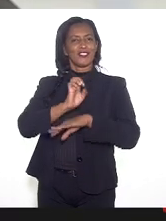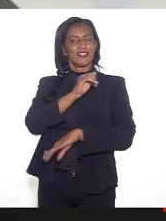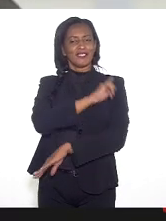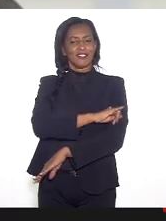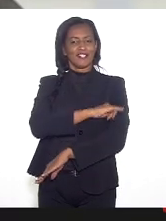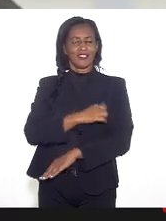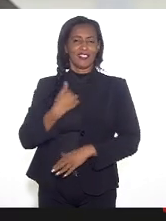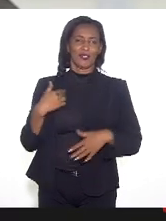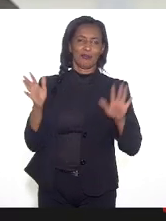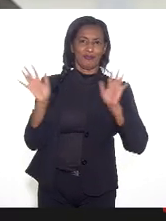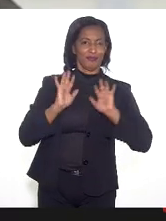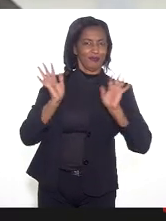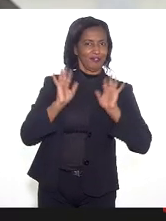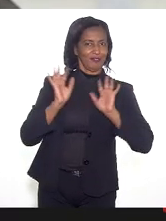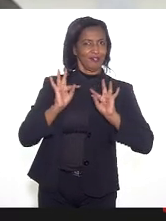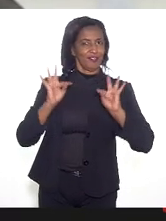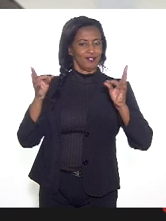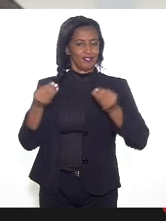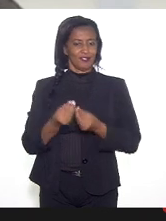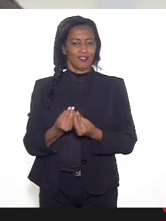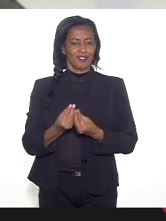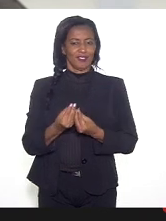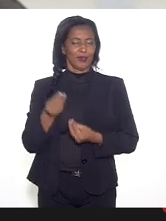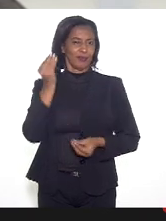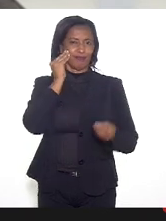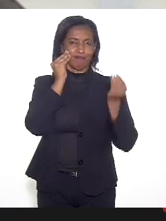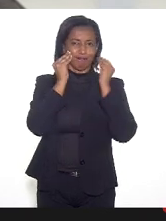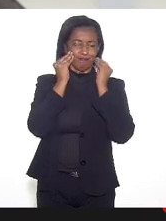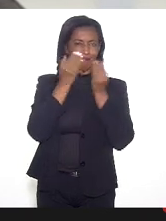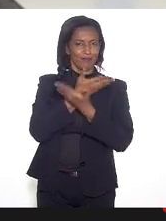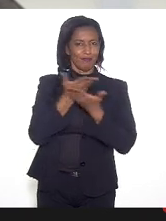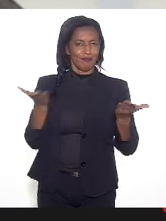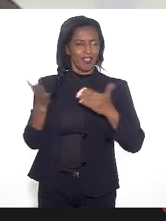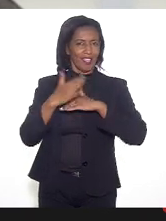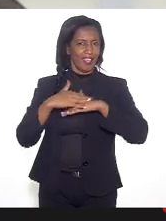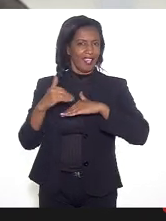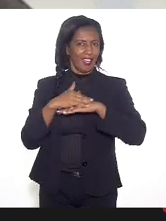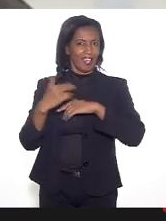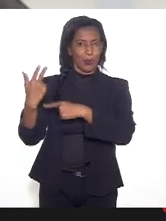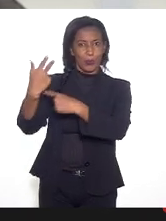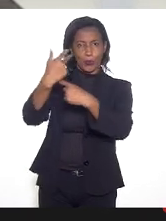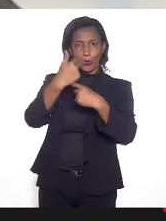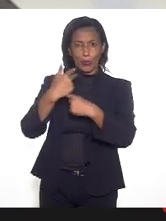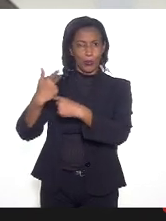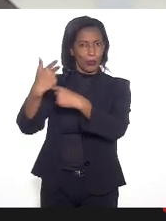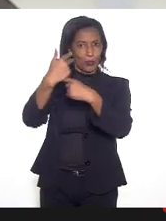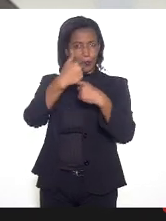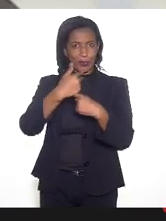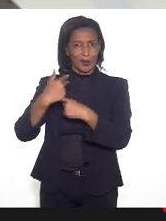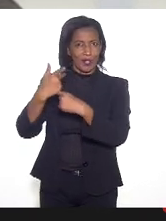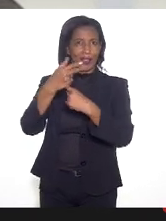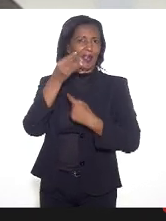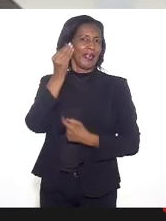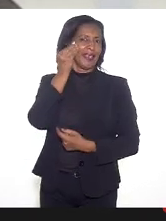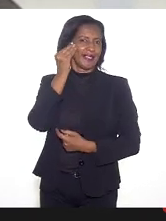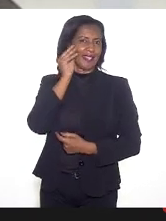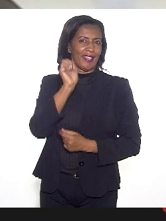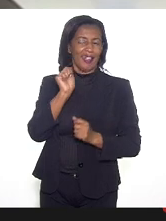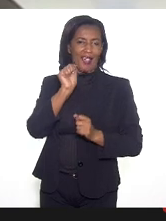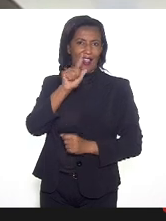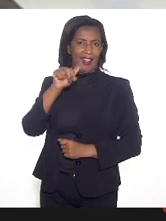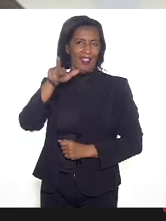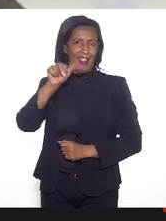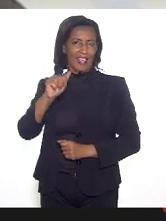Eu me despeço de todos. Um grande beijo a todos, um grande carinho a todos que estão nos ouvindo, nos assistindo pela TV